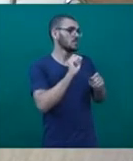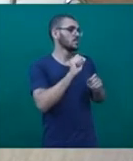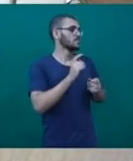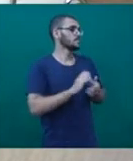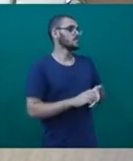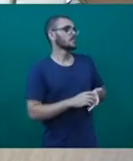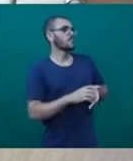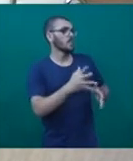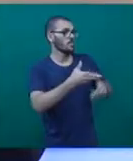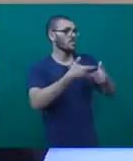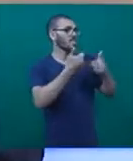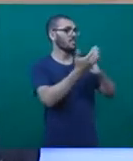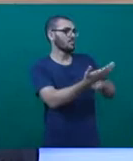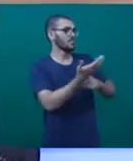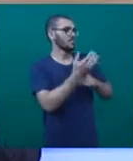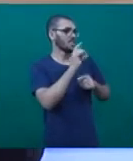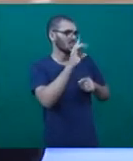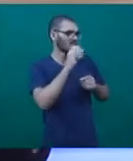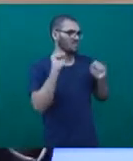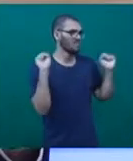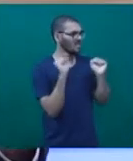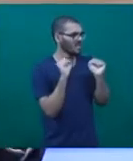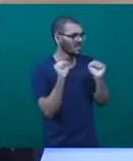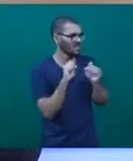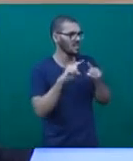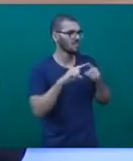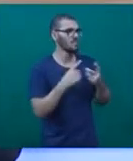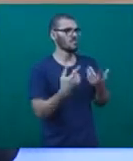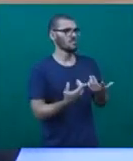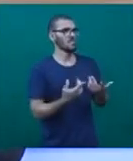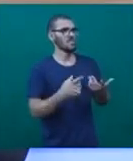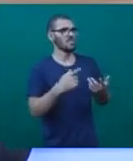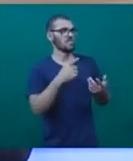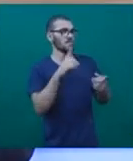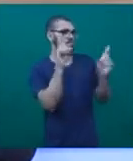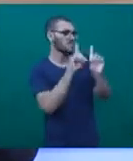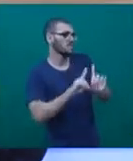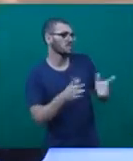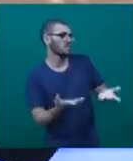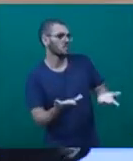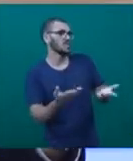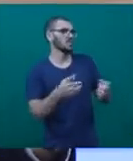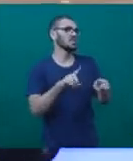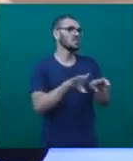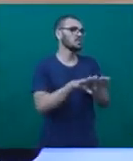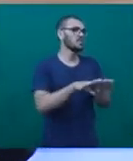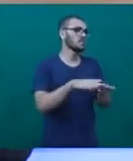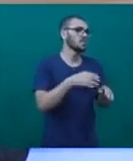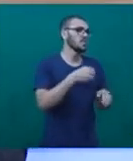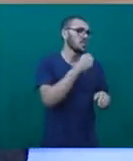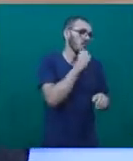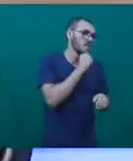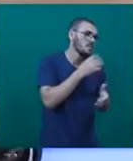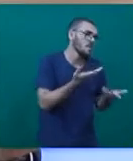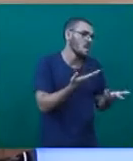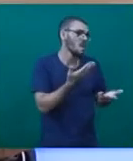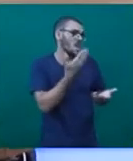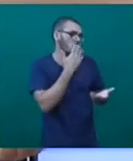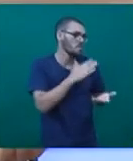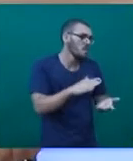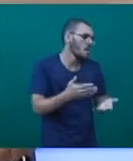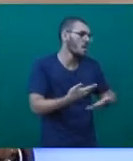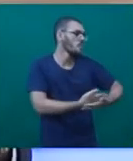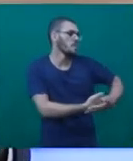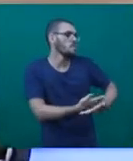nos atende, não só fisicamente, como você disse, pessoas com algum tipo de deficiência, pessoas com mais idade, ou mais jovens, ou crianças,